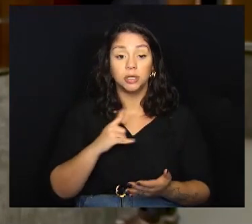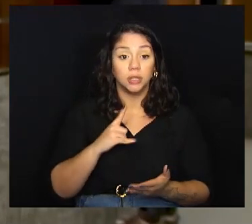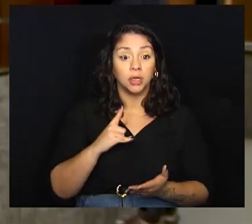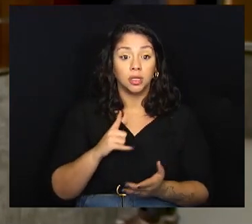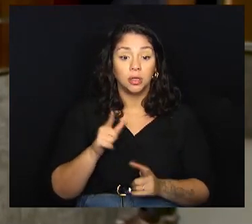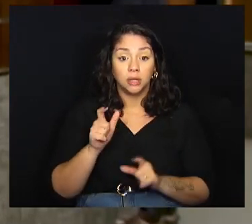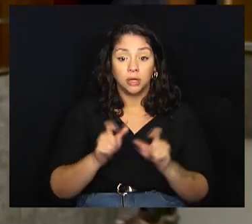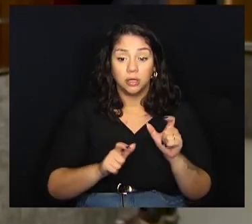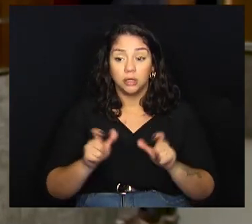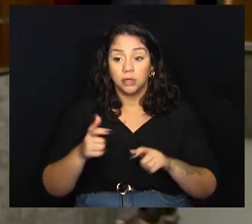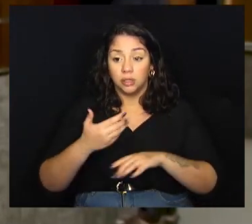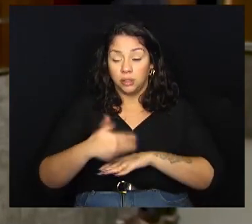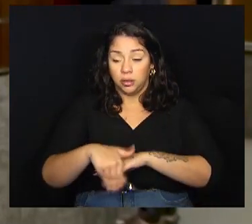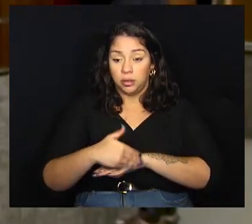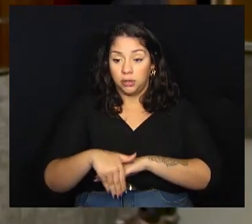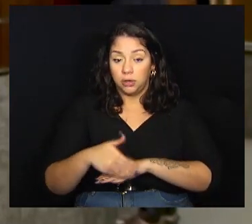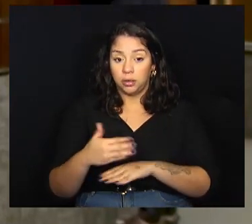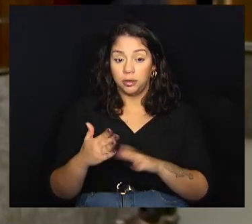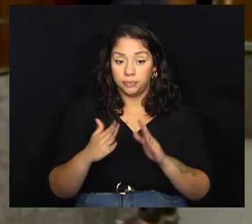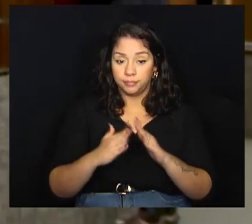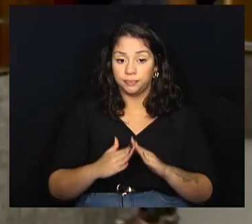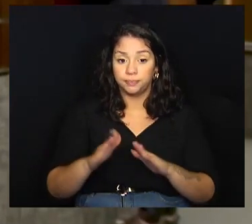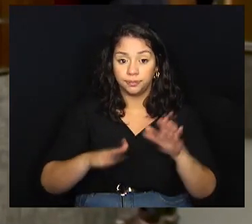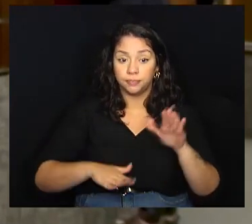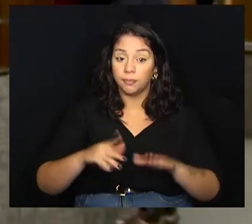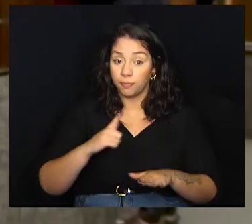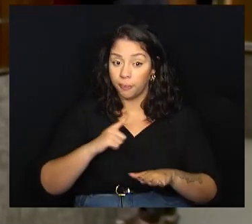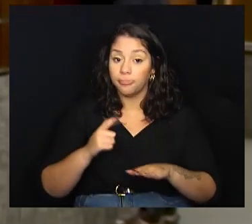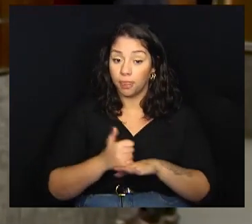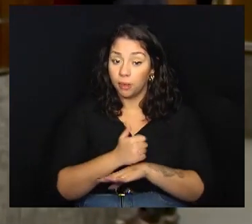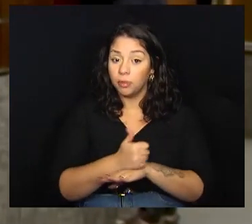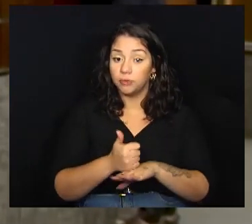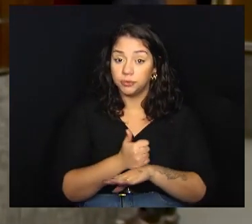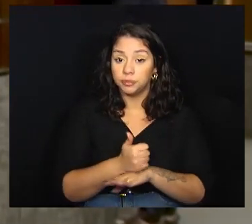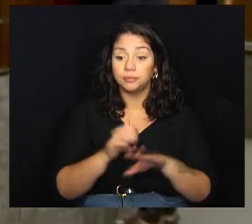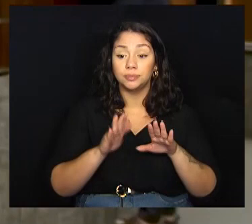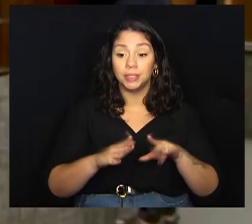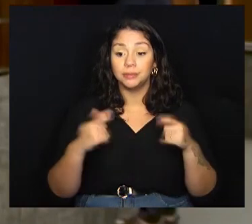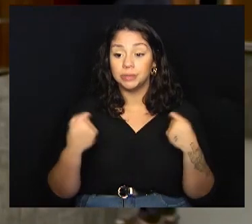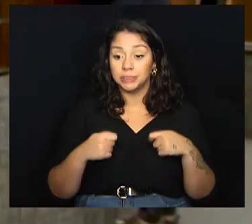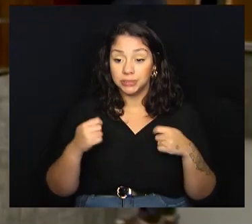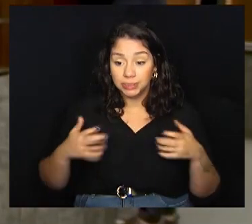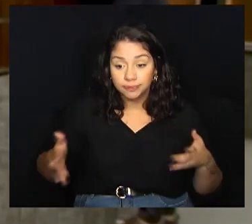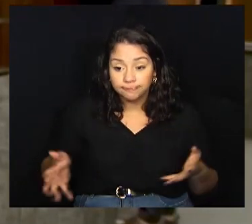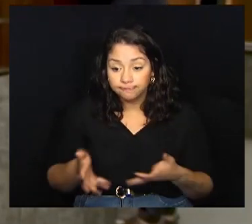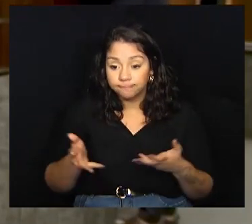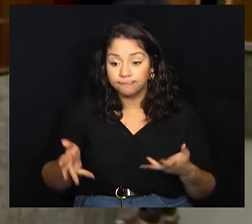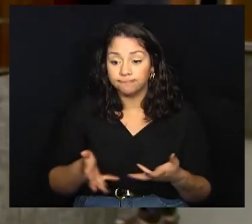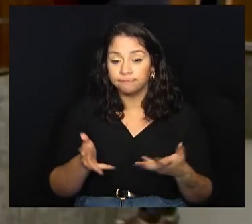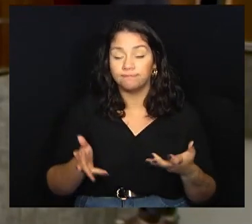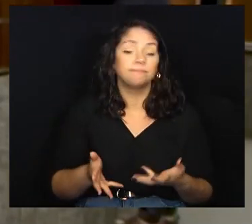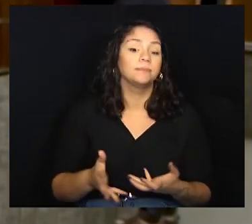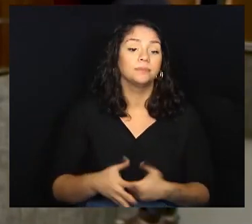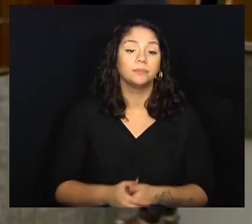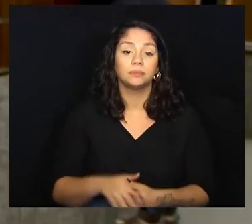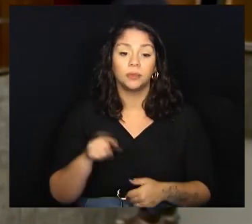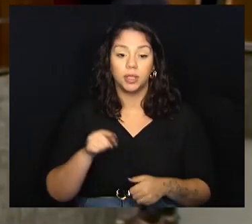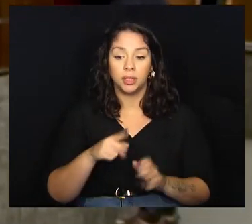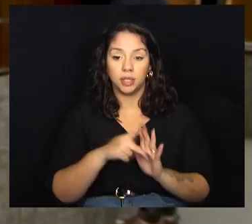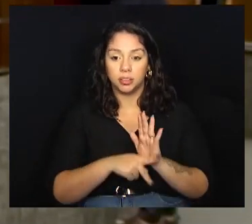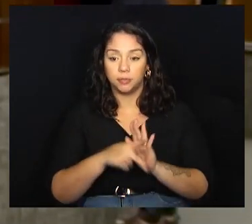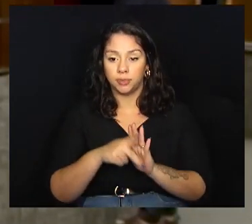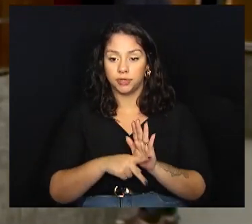morador em situação de rua, que às vezes ele tem uma profissão, mas ele precisa de um incentivo. E através desse projeto vai